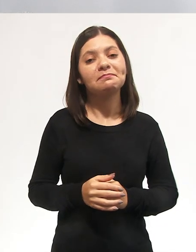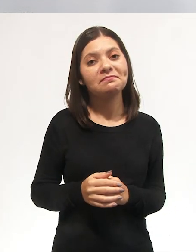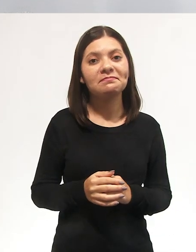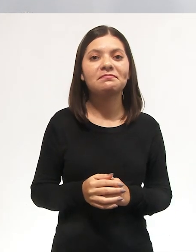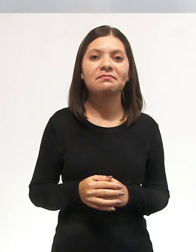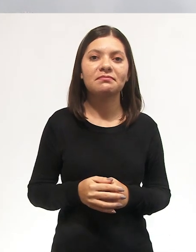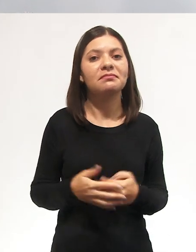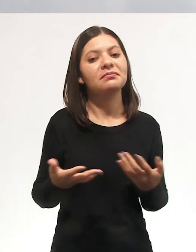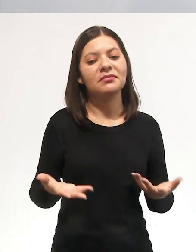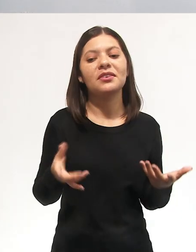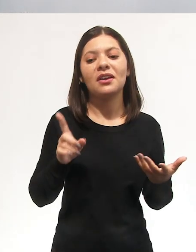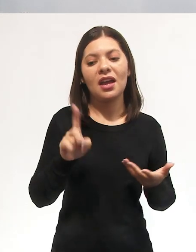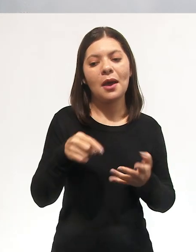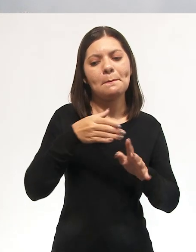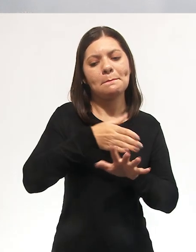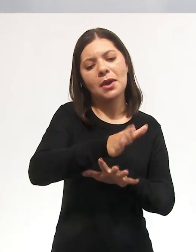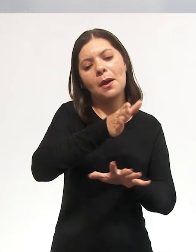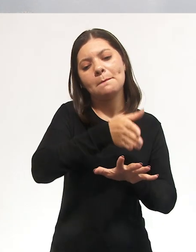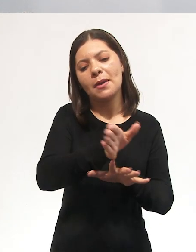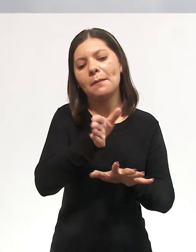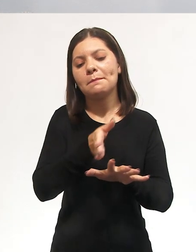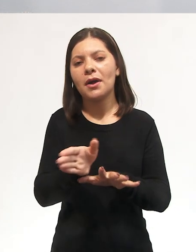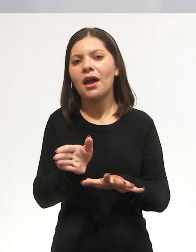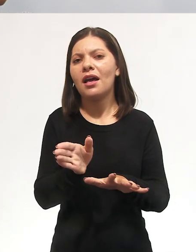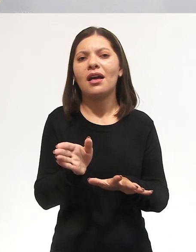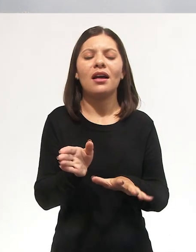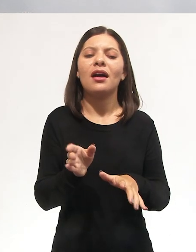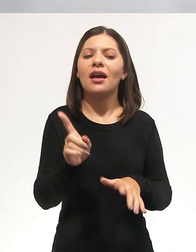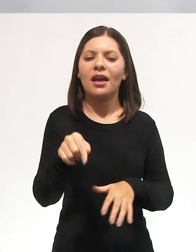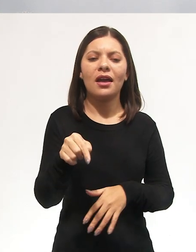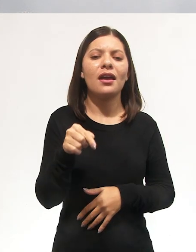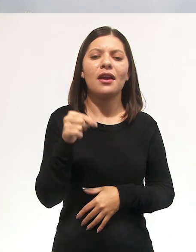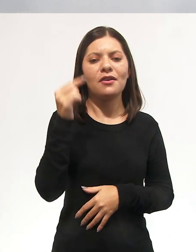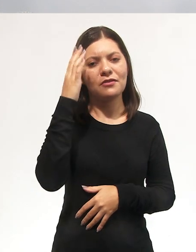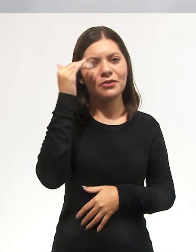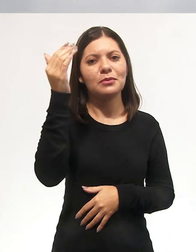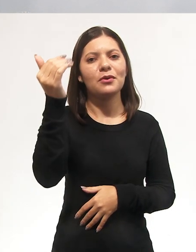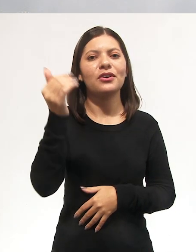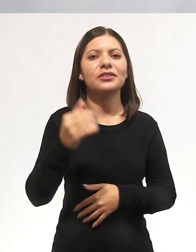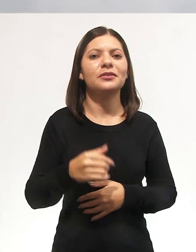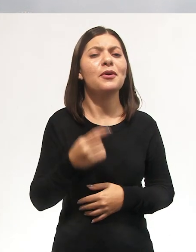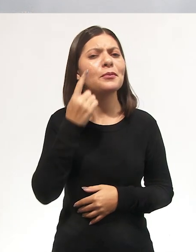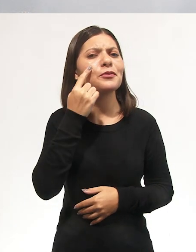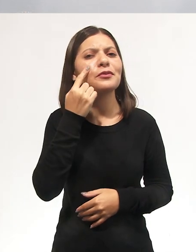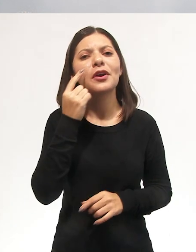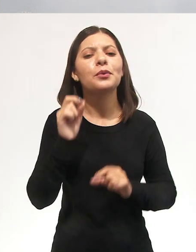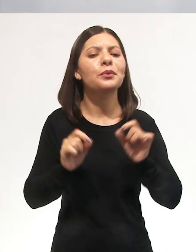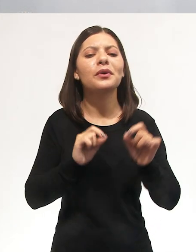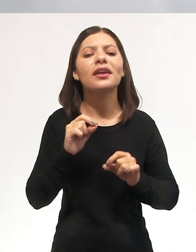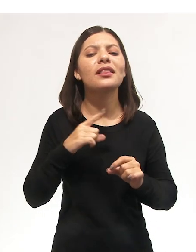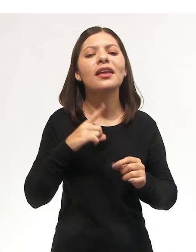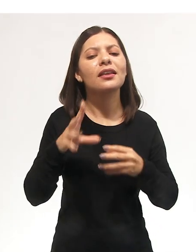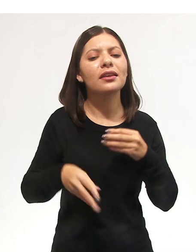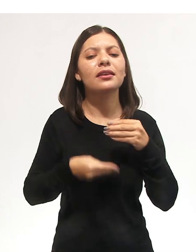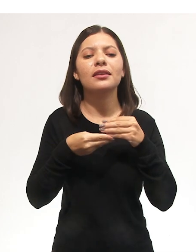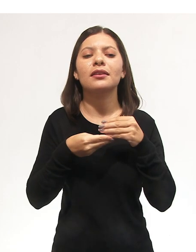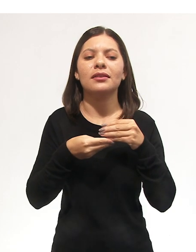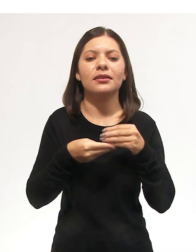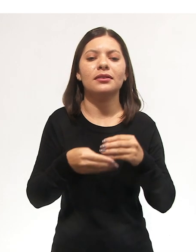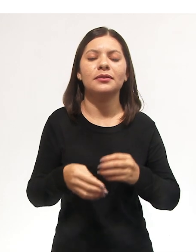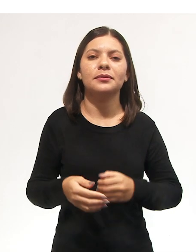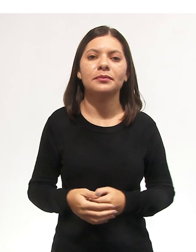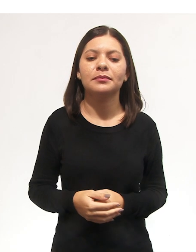ensinou. Então, essas são as dimensões mais comuns do currículo. Mas vamos ver o que os autores dizem a respeito